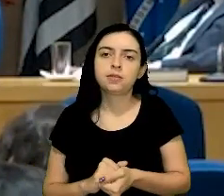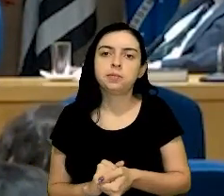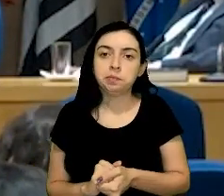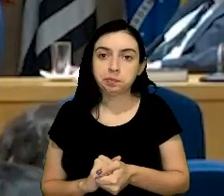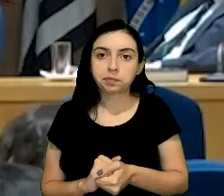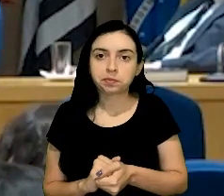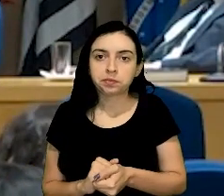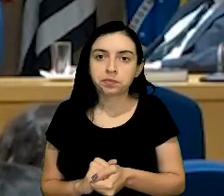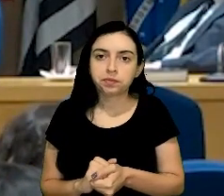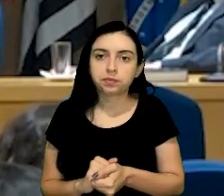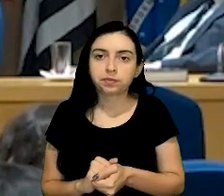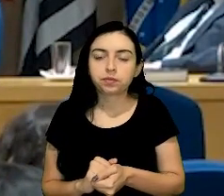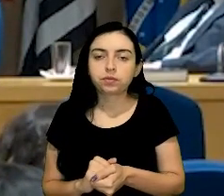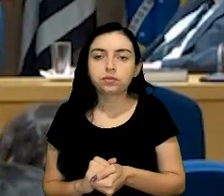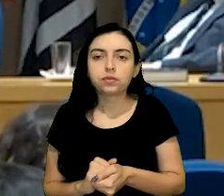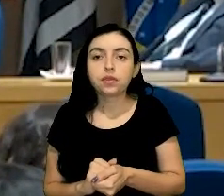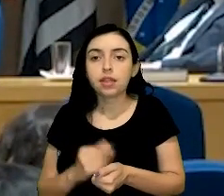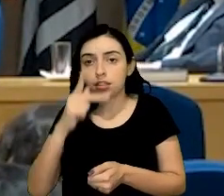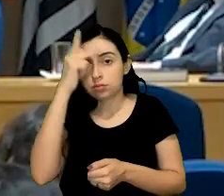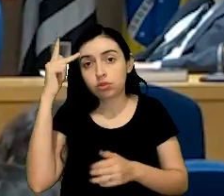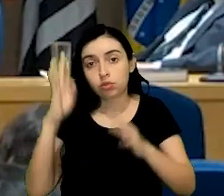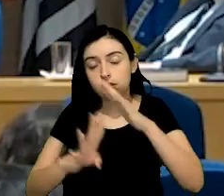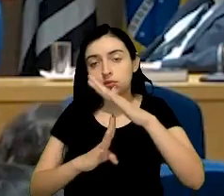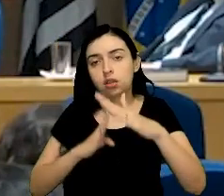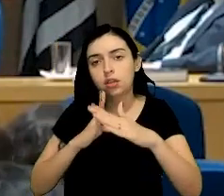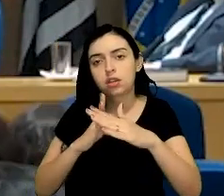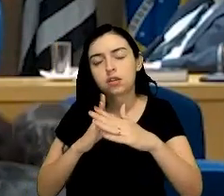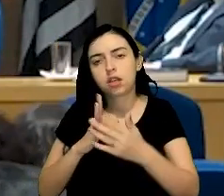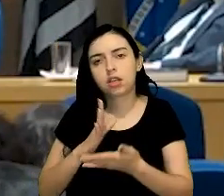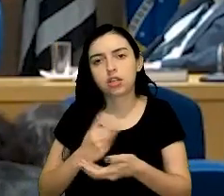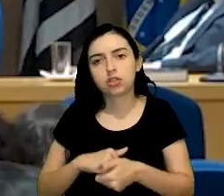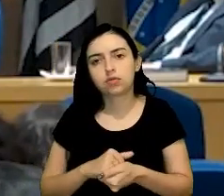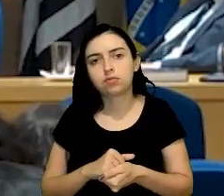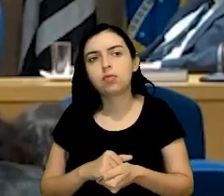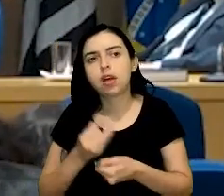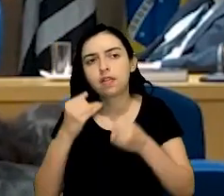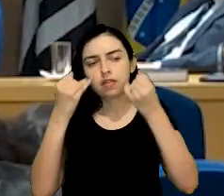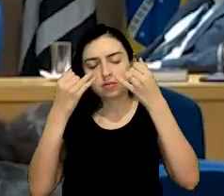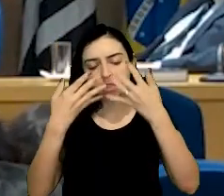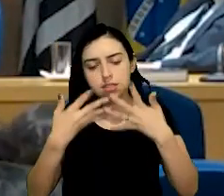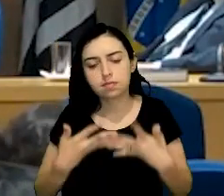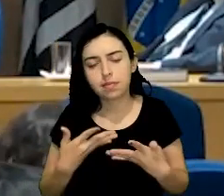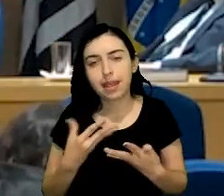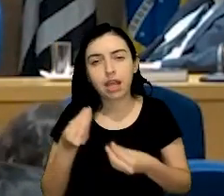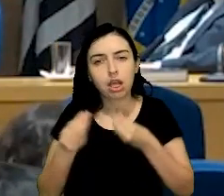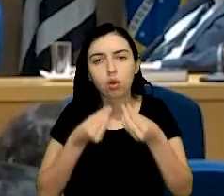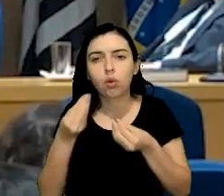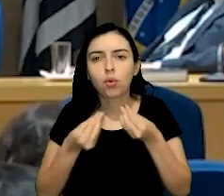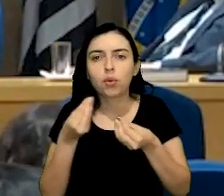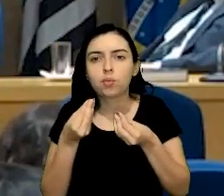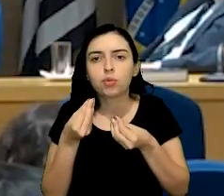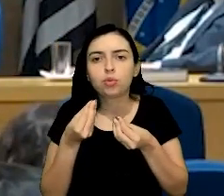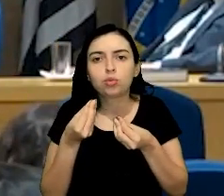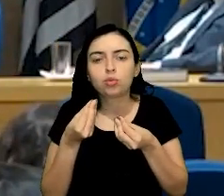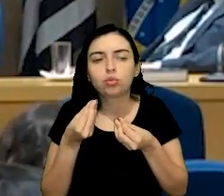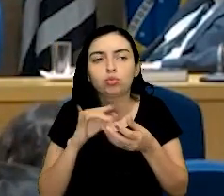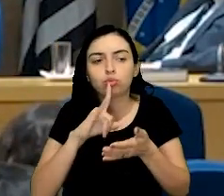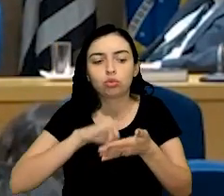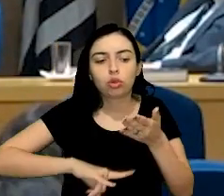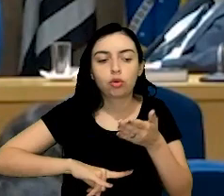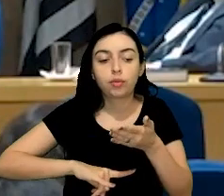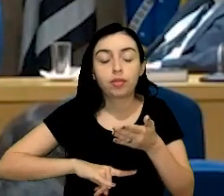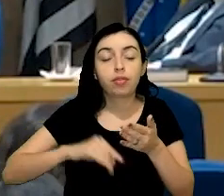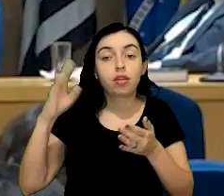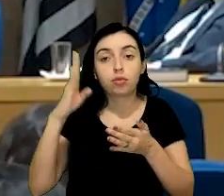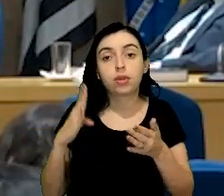os migrantes eles vão relatar, né, como estar documentado no Brasil é também um